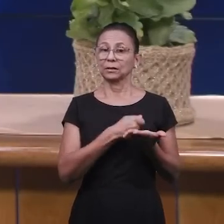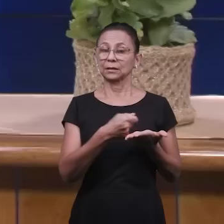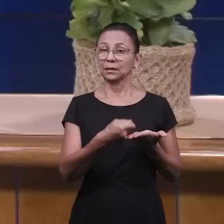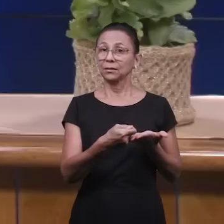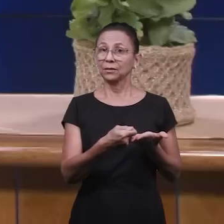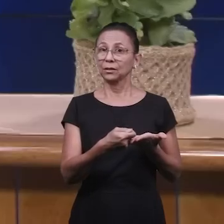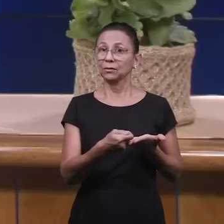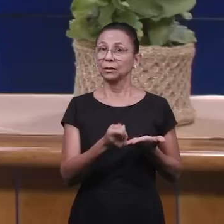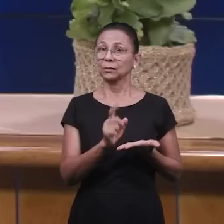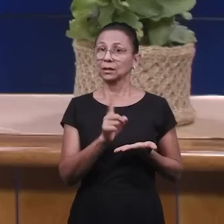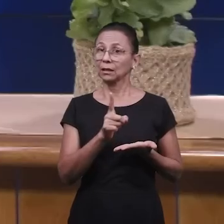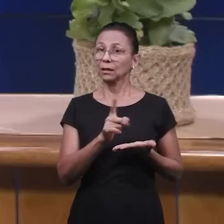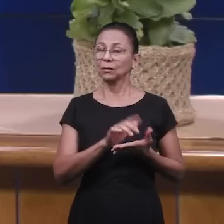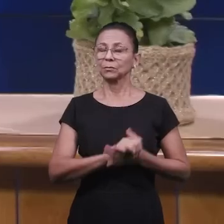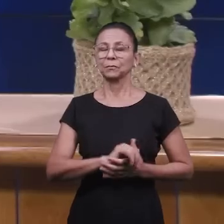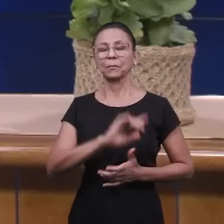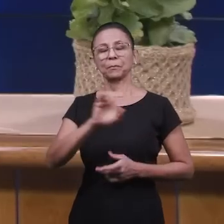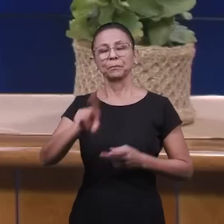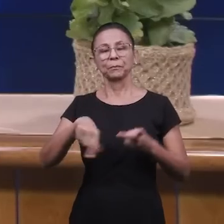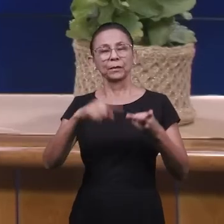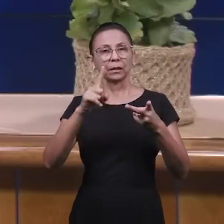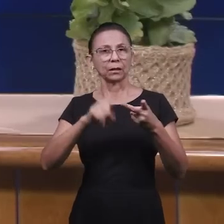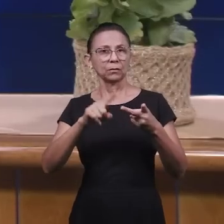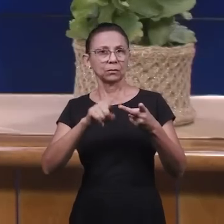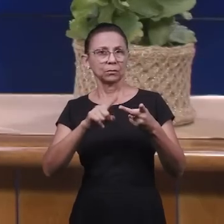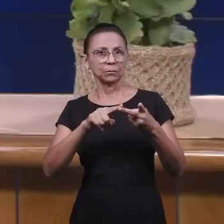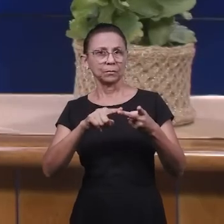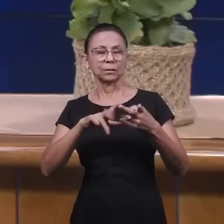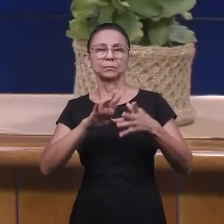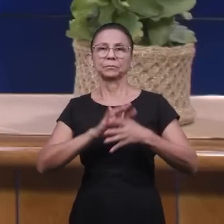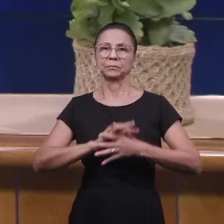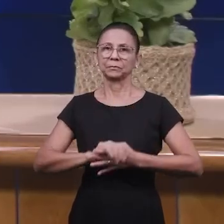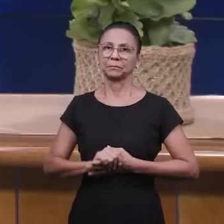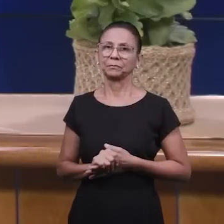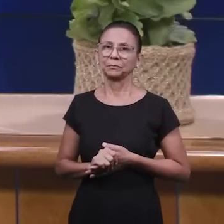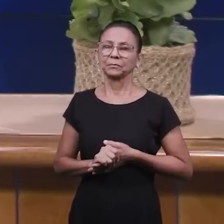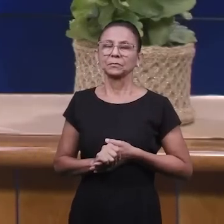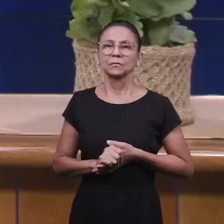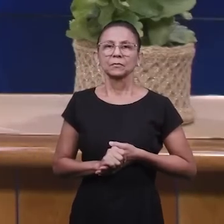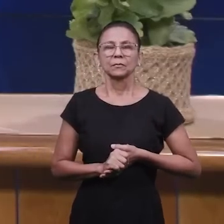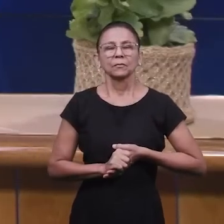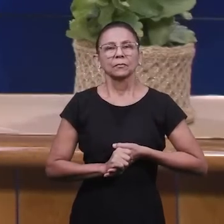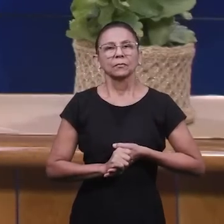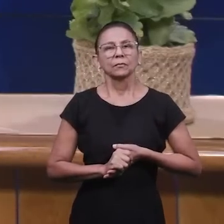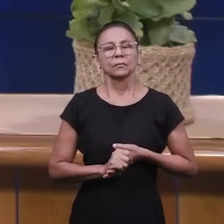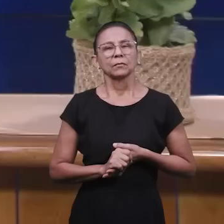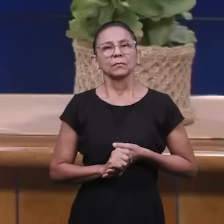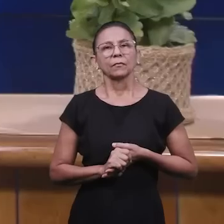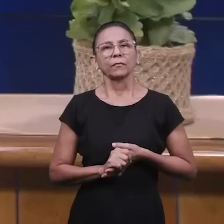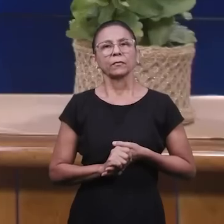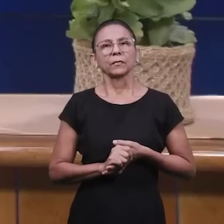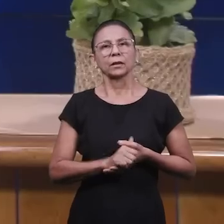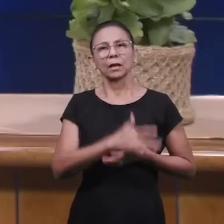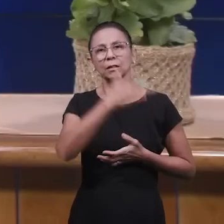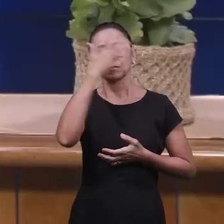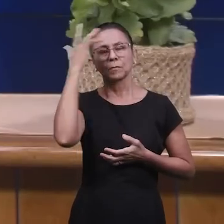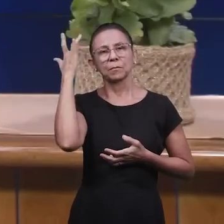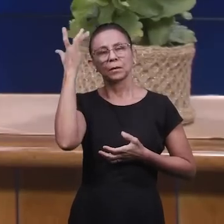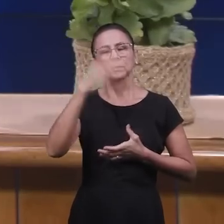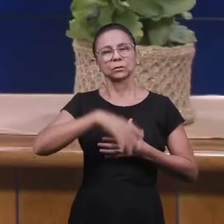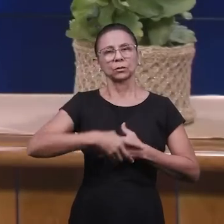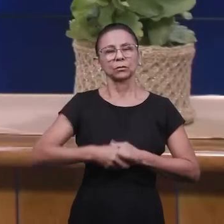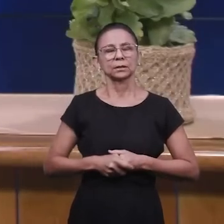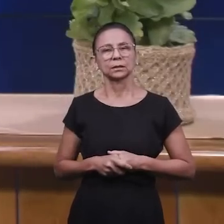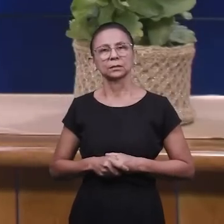anulação do preparo da igreja para o arrebatamento, como se isso não fosse acontecer. E esses são três